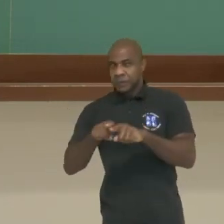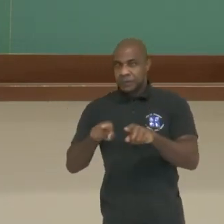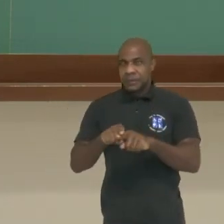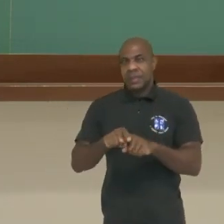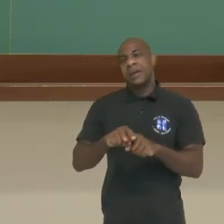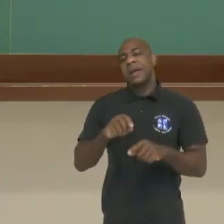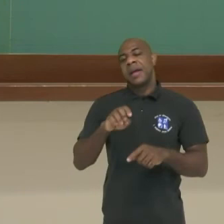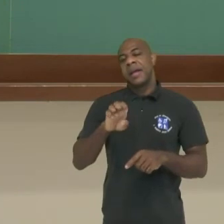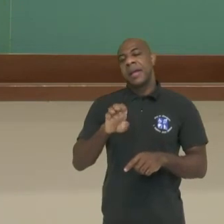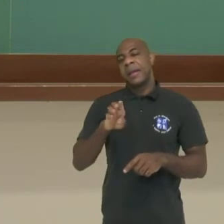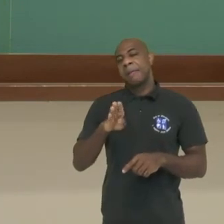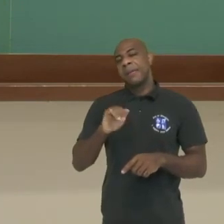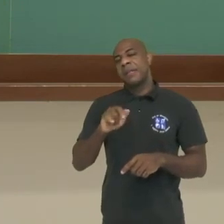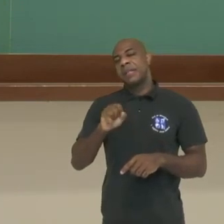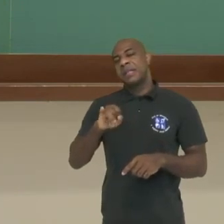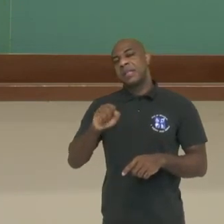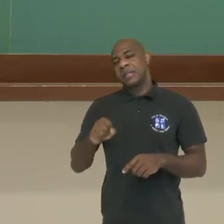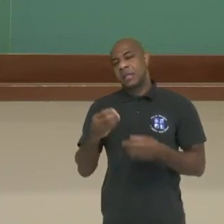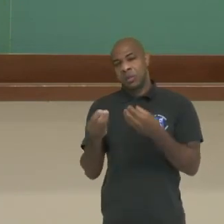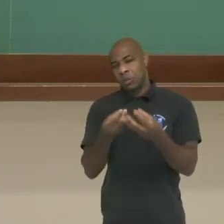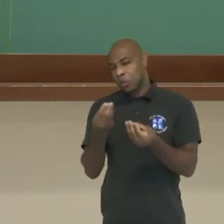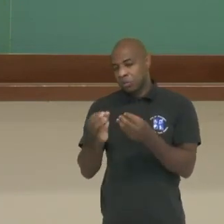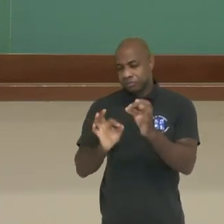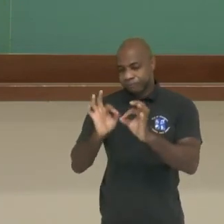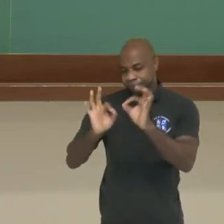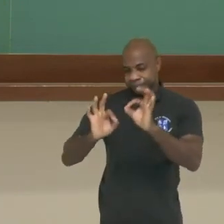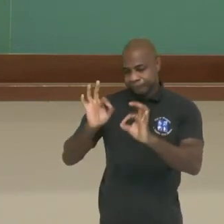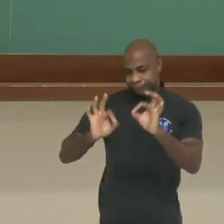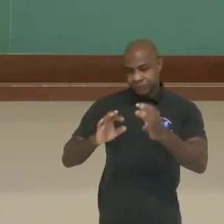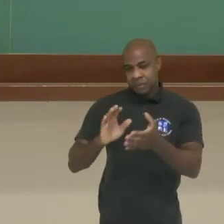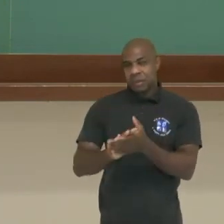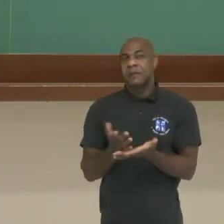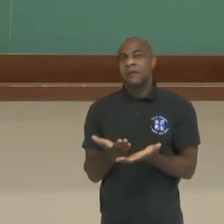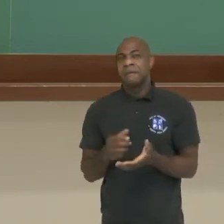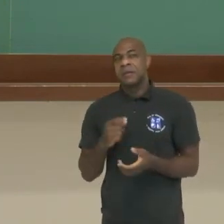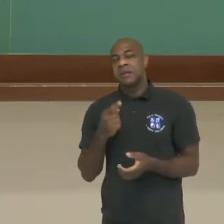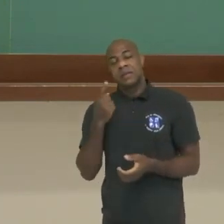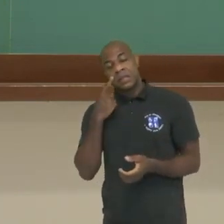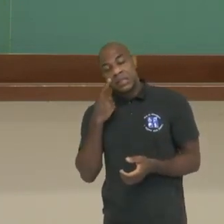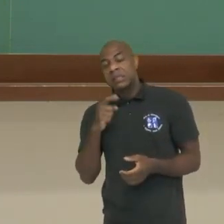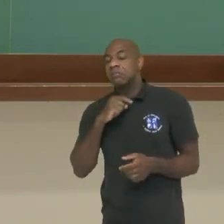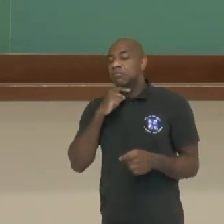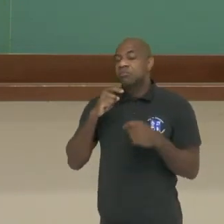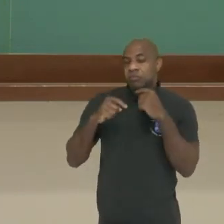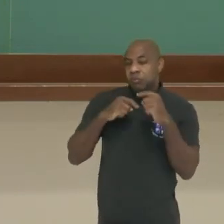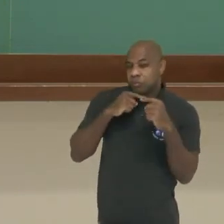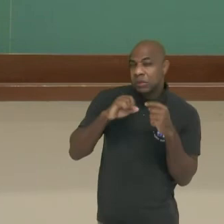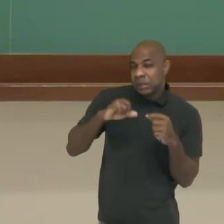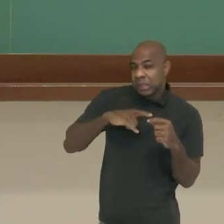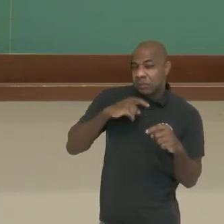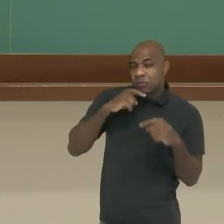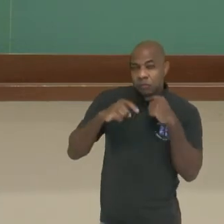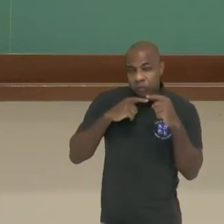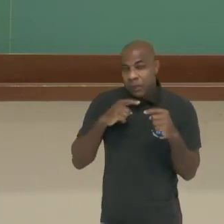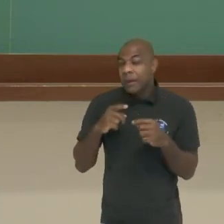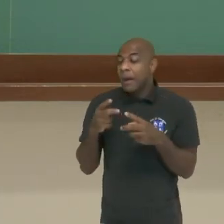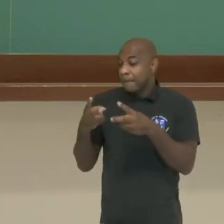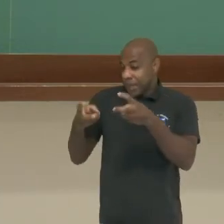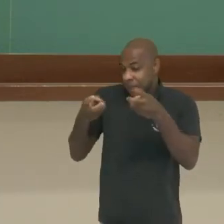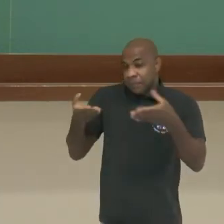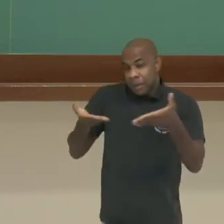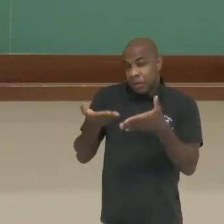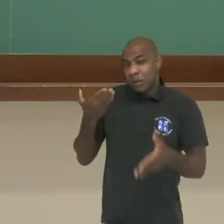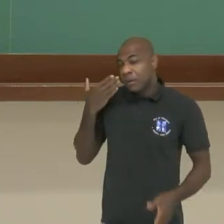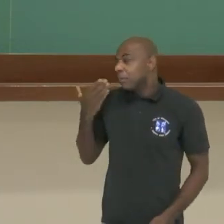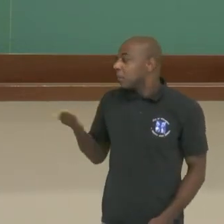das ordenadas. Tenho certeza que vocês conseguiram resolver. Se ficou com alguma dúvida, preste atenção na resolução, que tenho